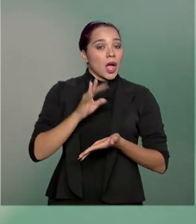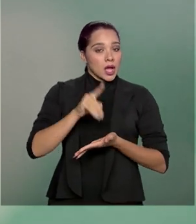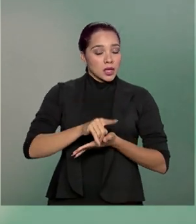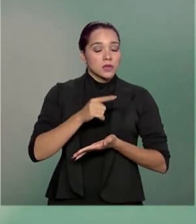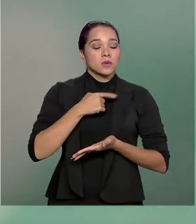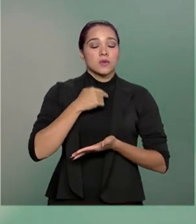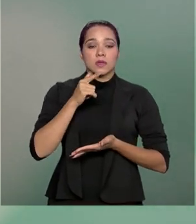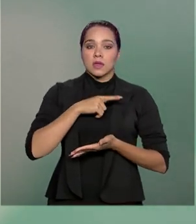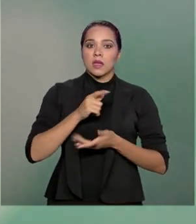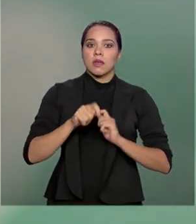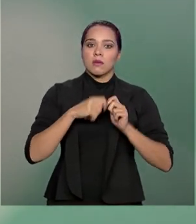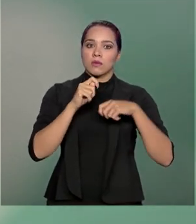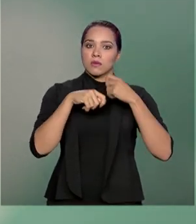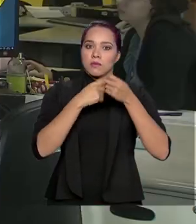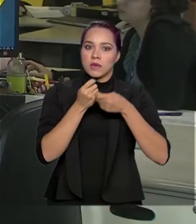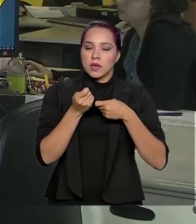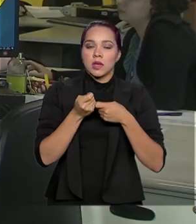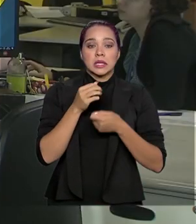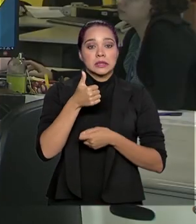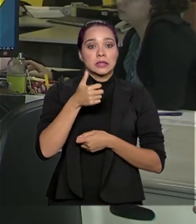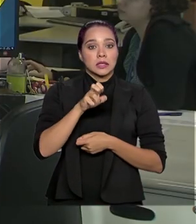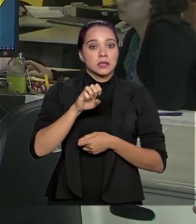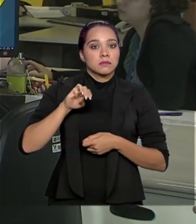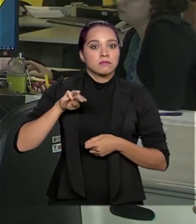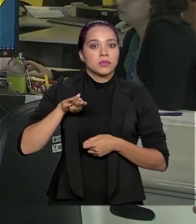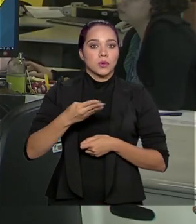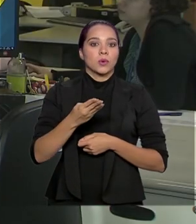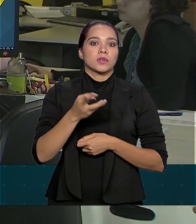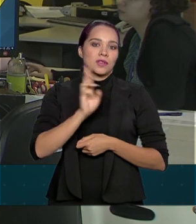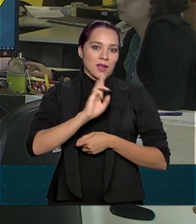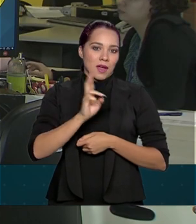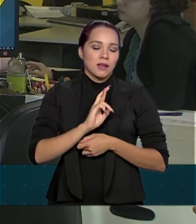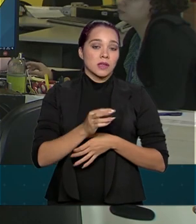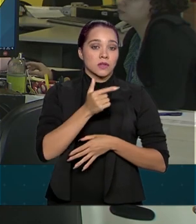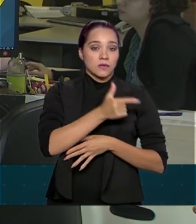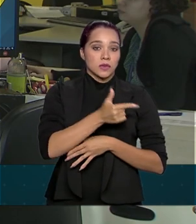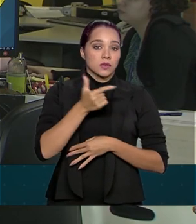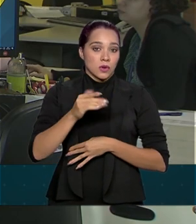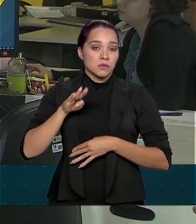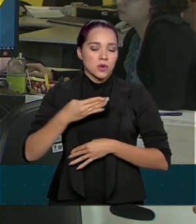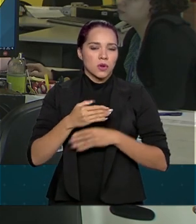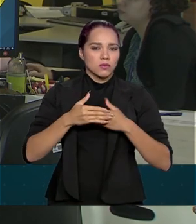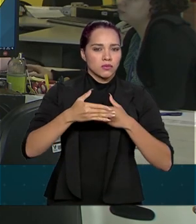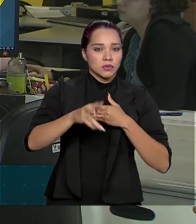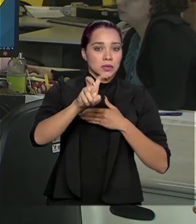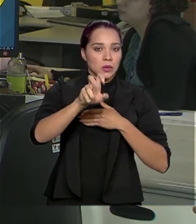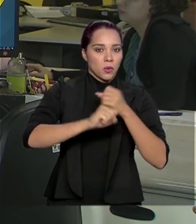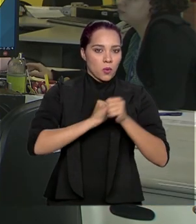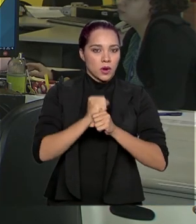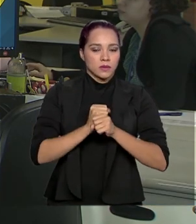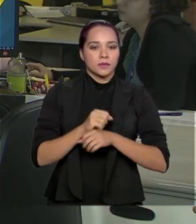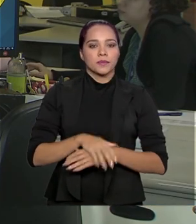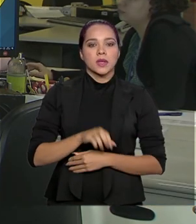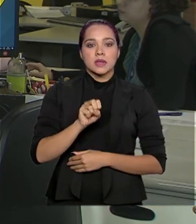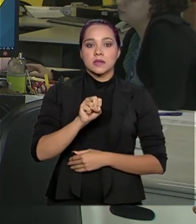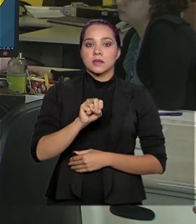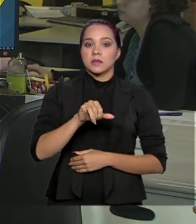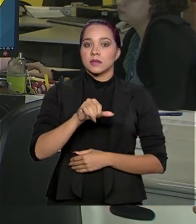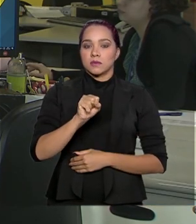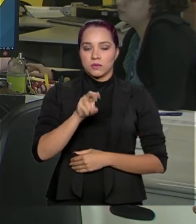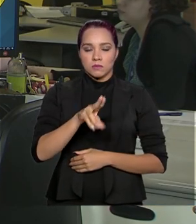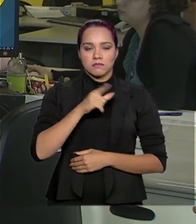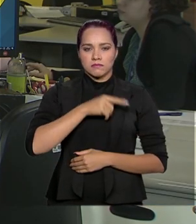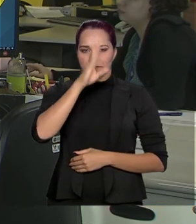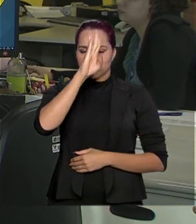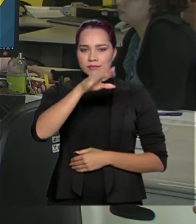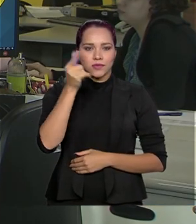gerar uma economia de 15 milhões de reais este ano e de 22 milhões em cinco anos. O Sisu é a principal forma de entrar